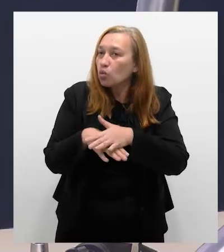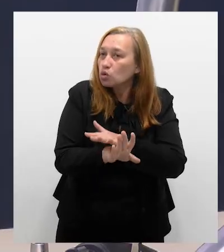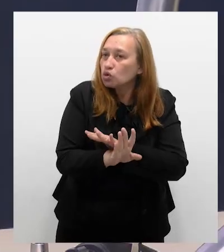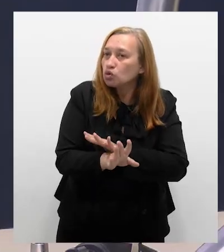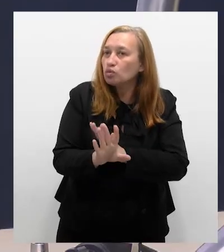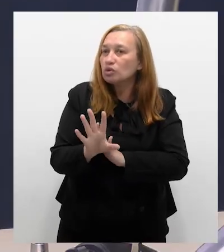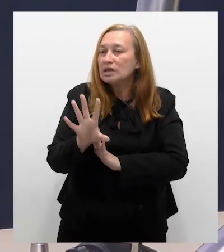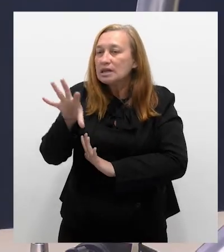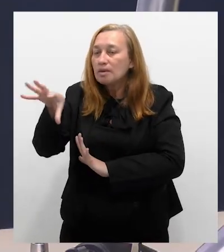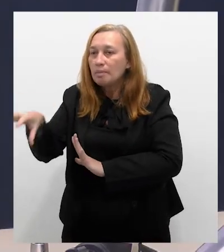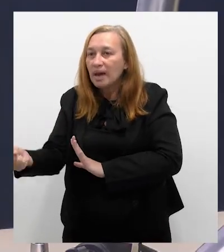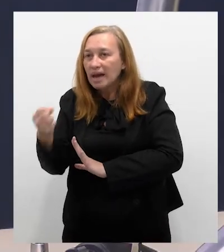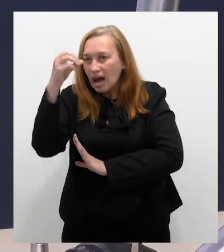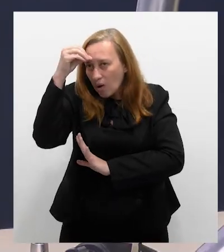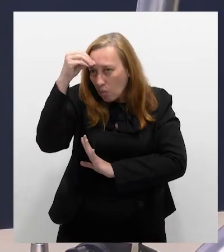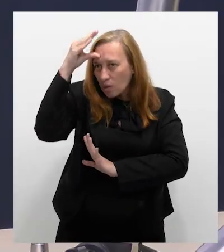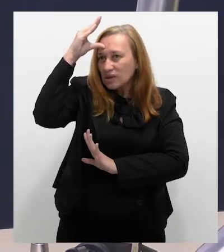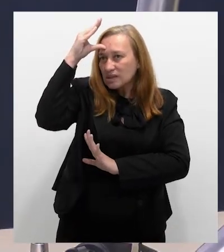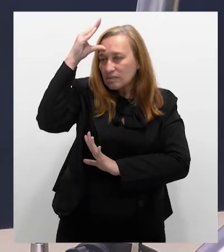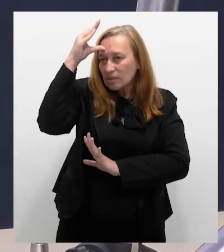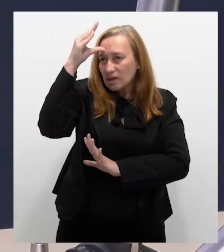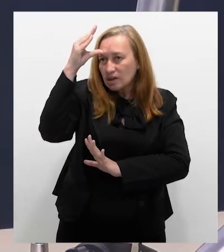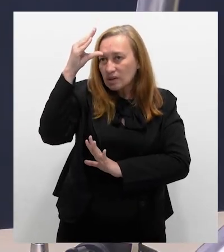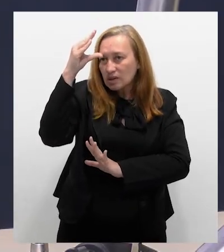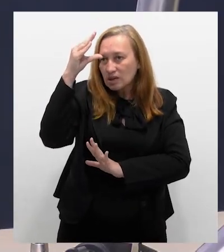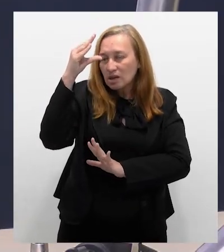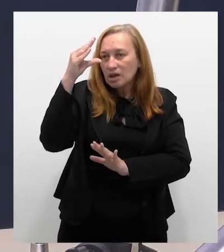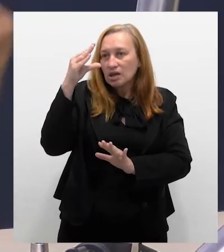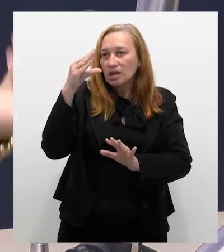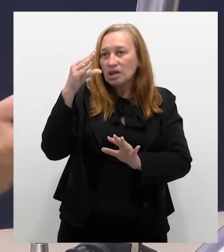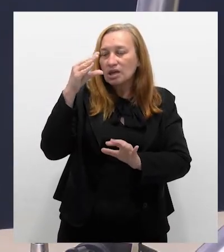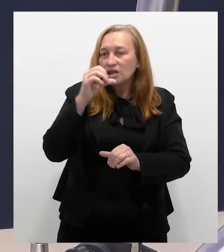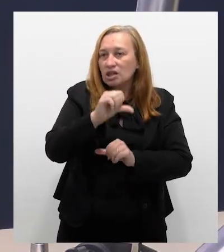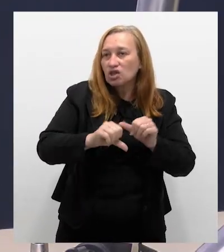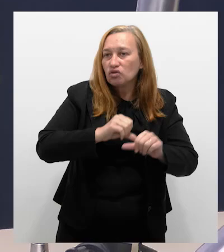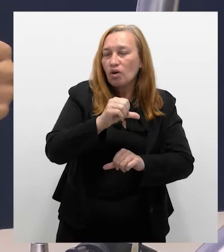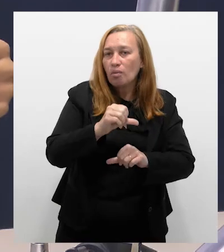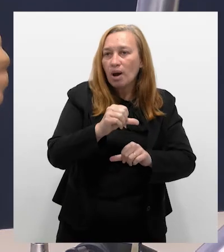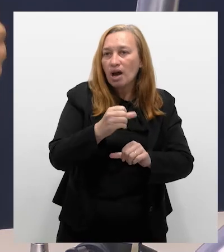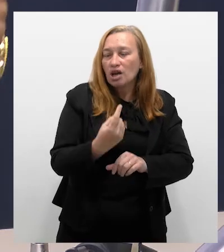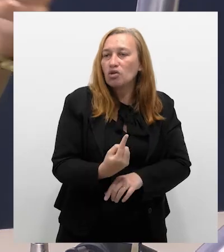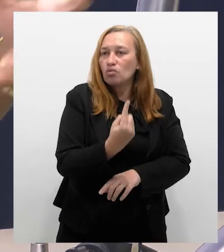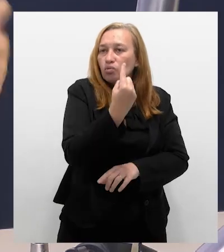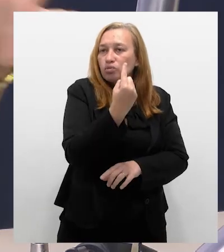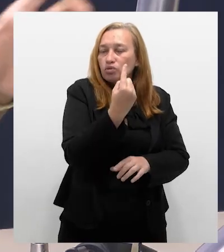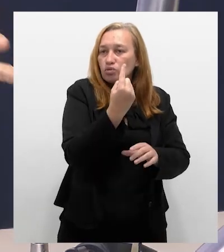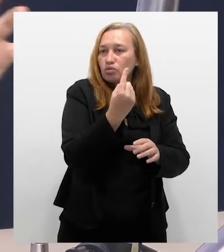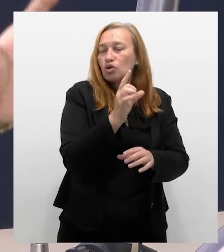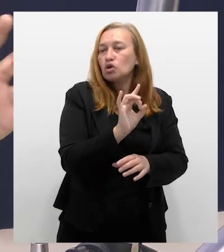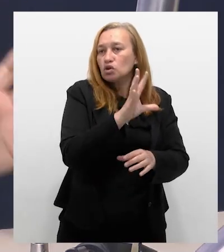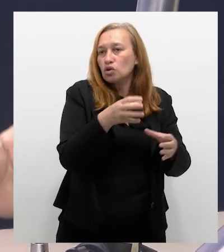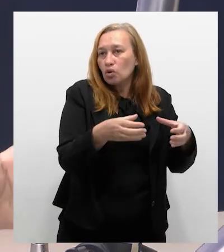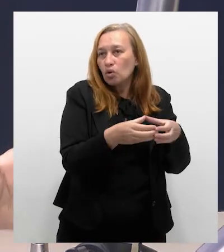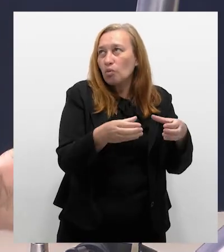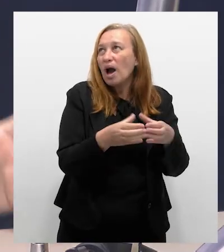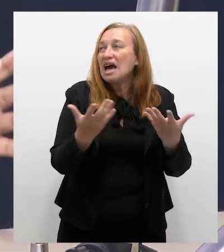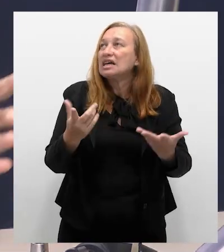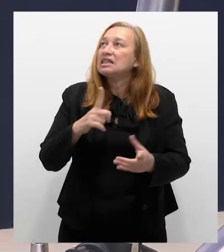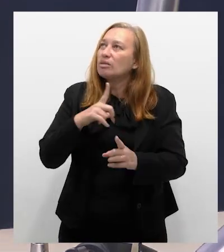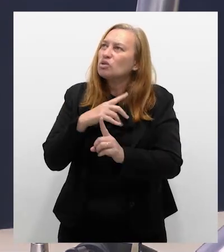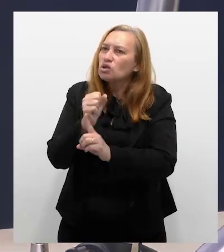de pegar esse conhecimento e tornar ele de uma única fonte. A gente tem esse costume que é uma sociedade meio